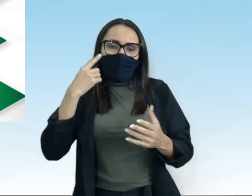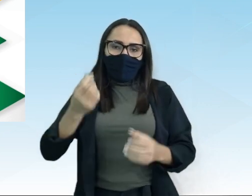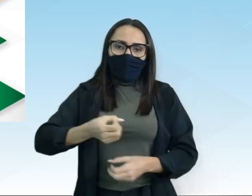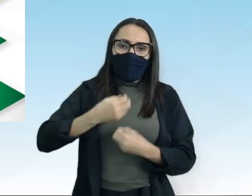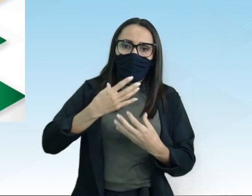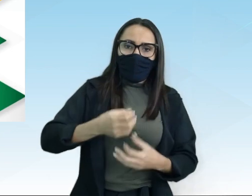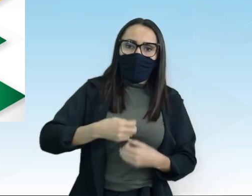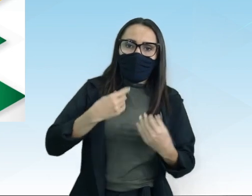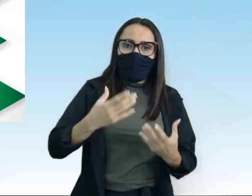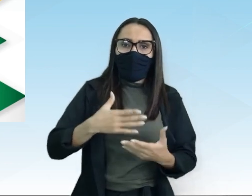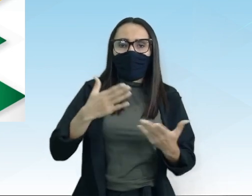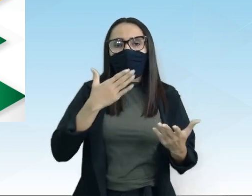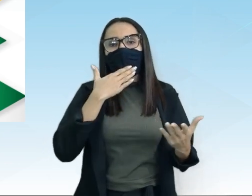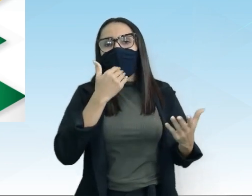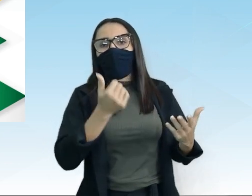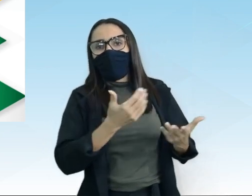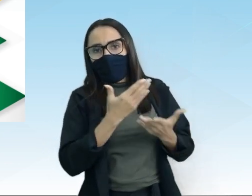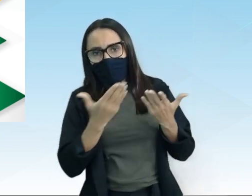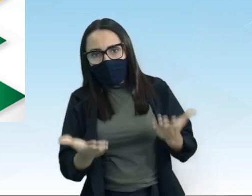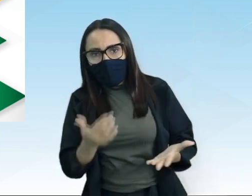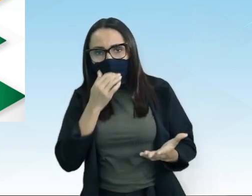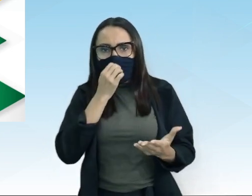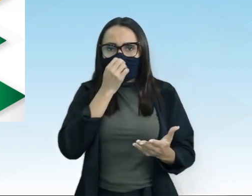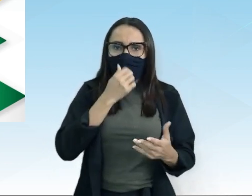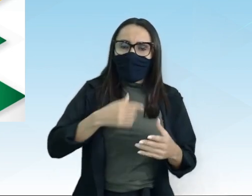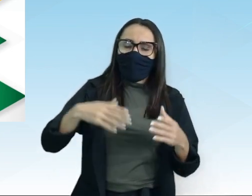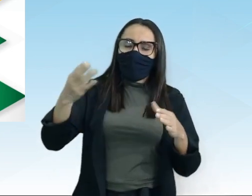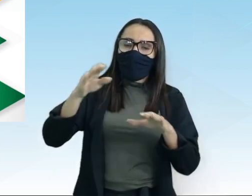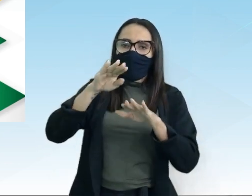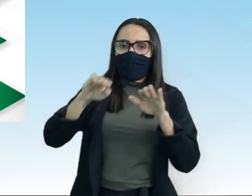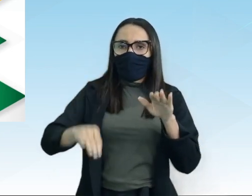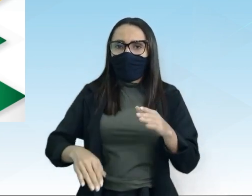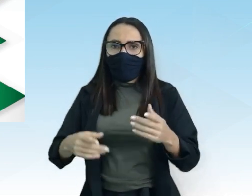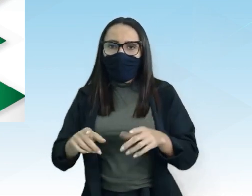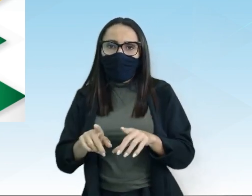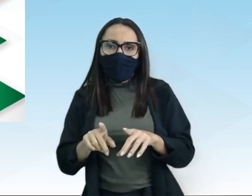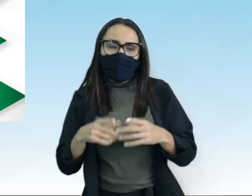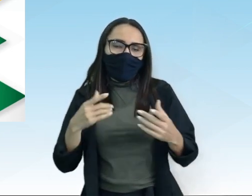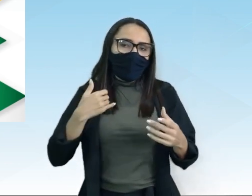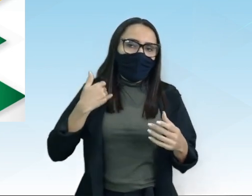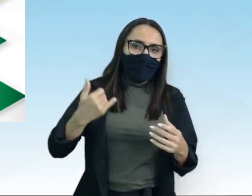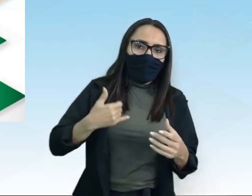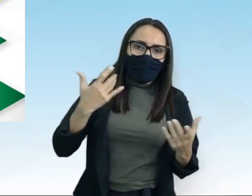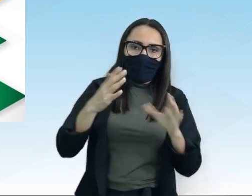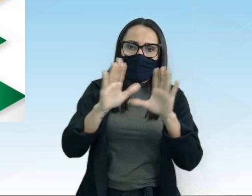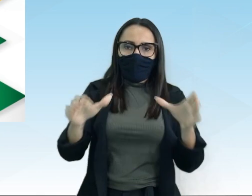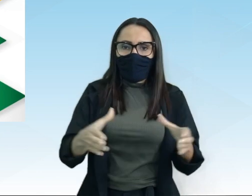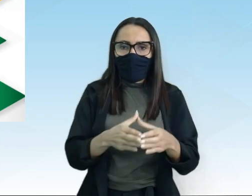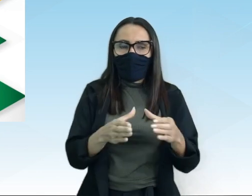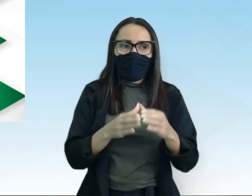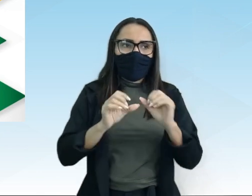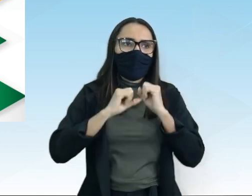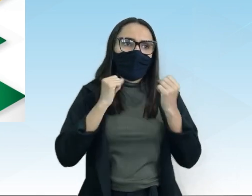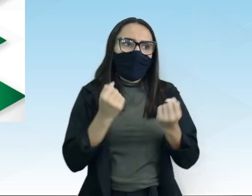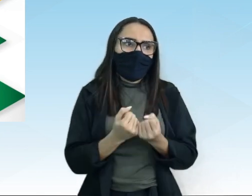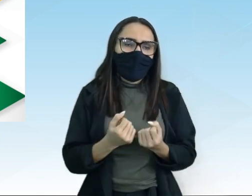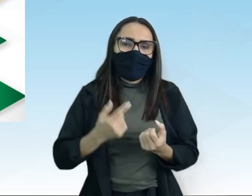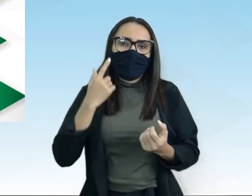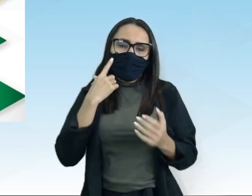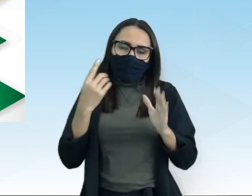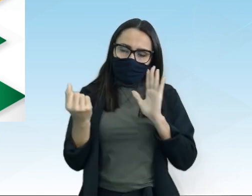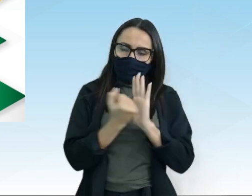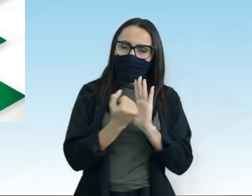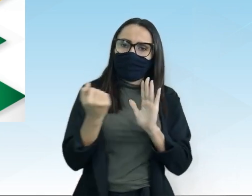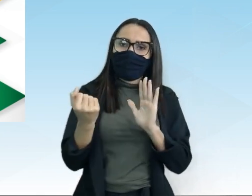expressar de uma determinada variação, pessoas com menos de outra. Então, idade, grupo social, tudo isso